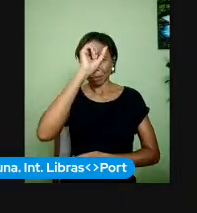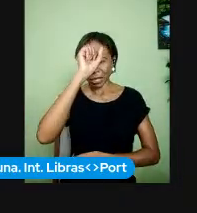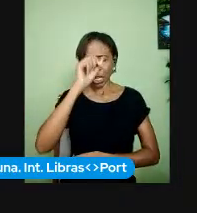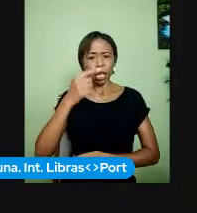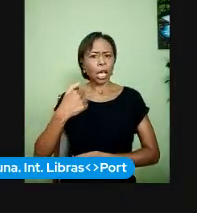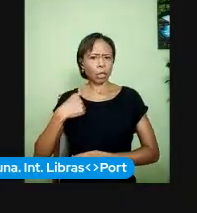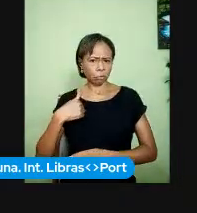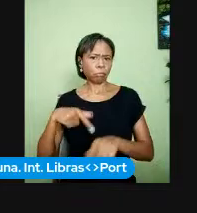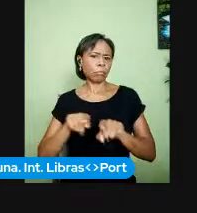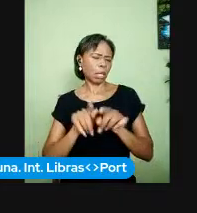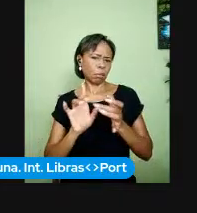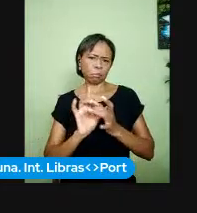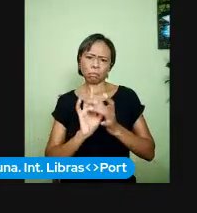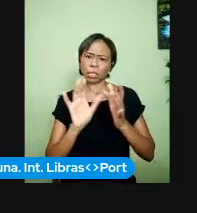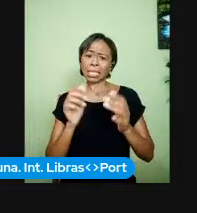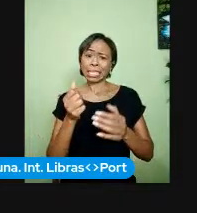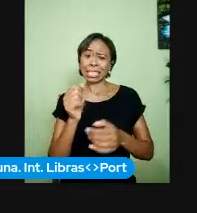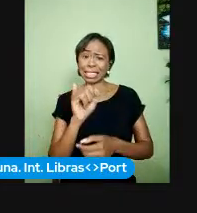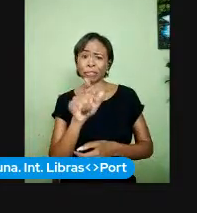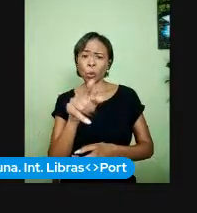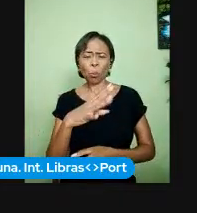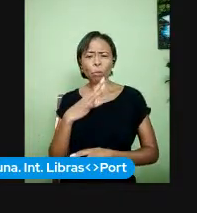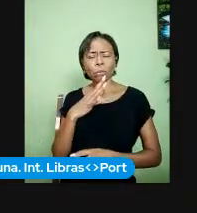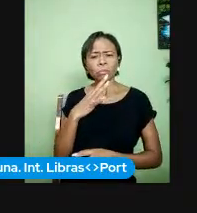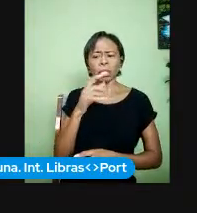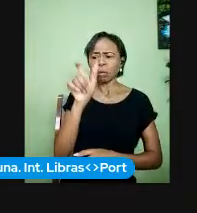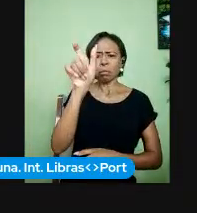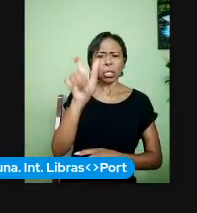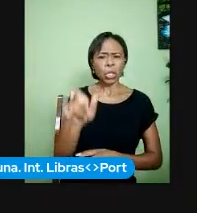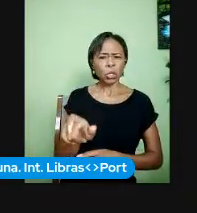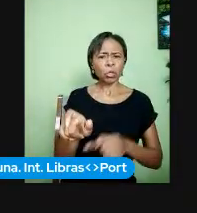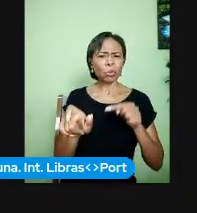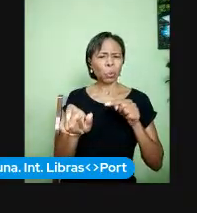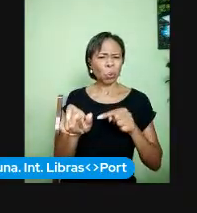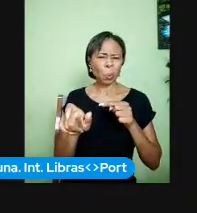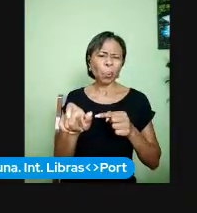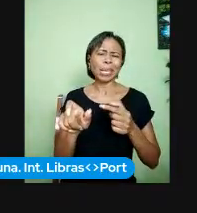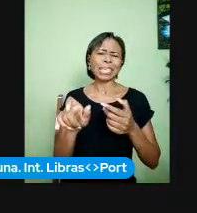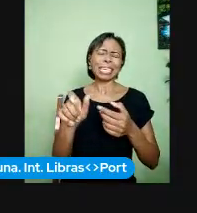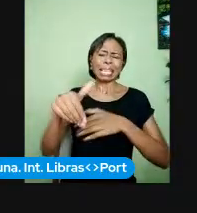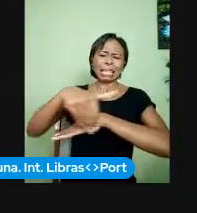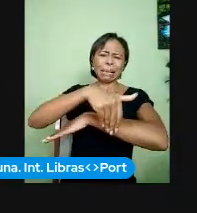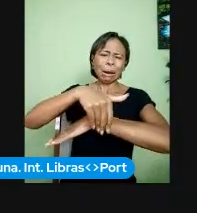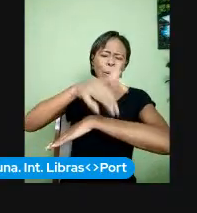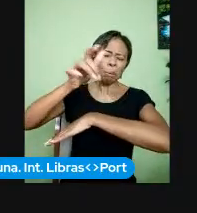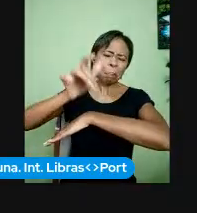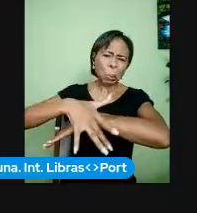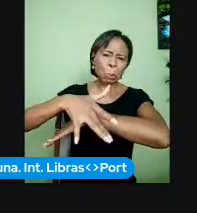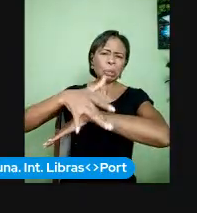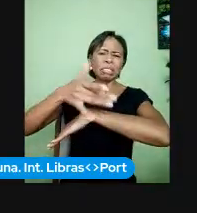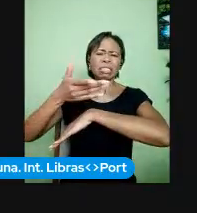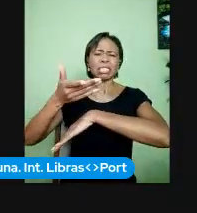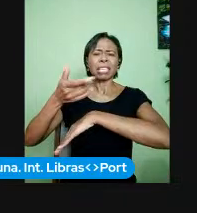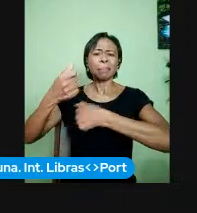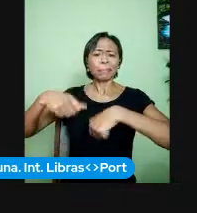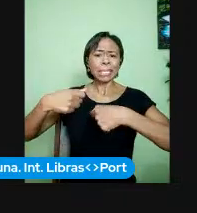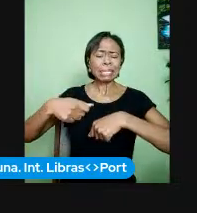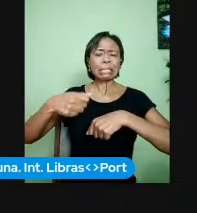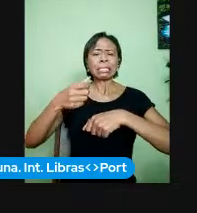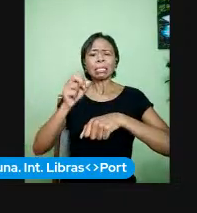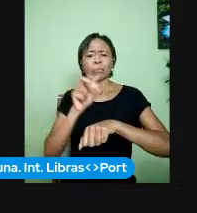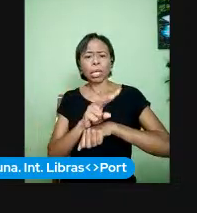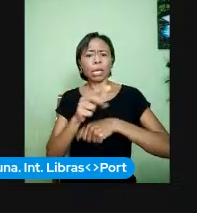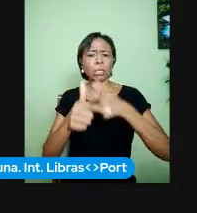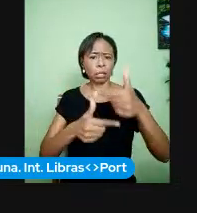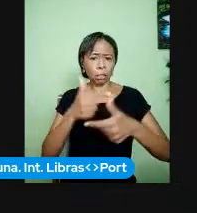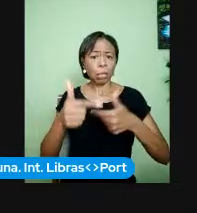algum cidadão que está passando por essa situação de momentos de rua, trajetória de rua, nós estamos à